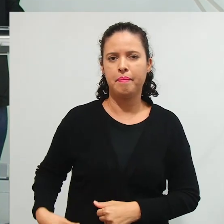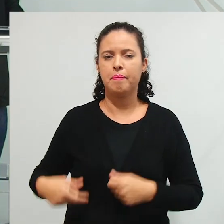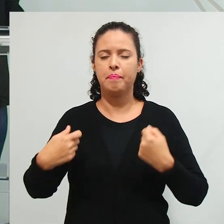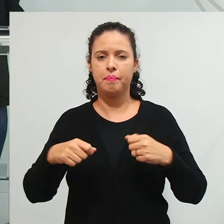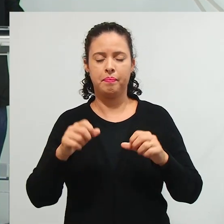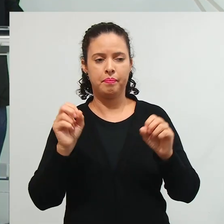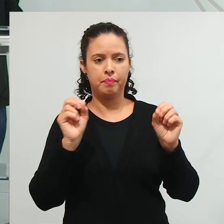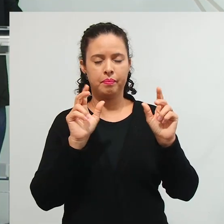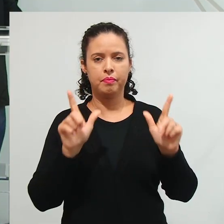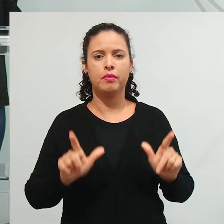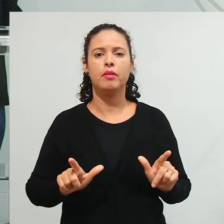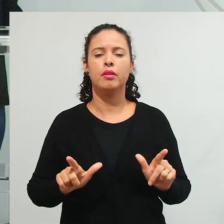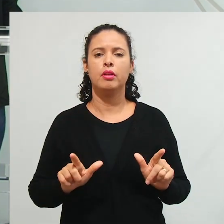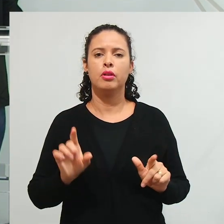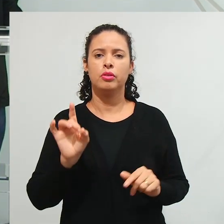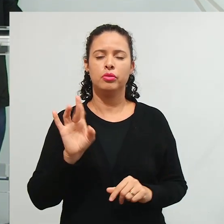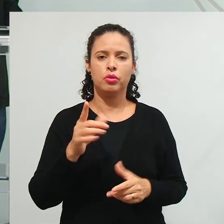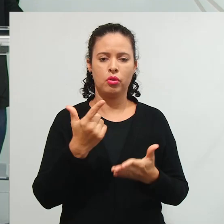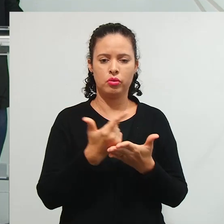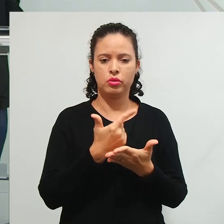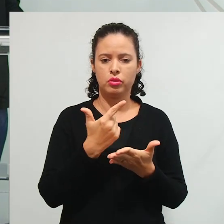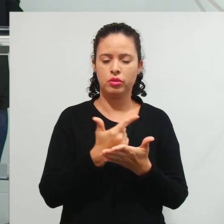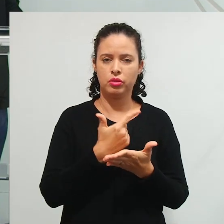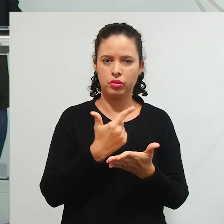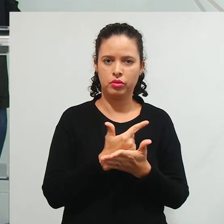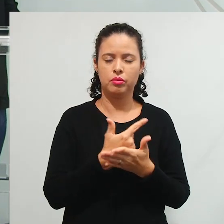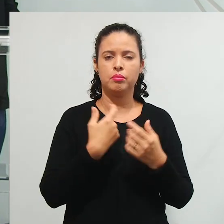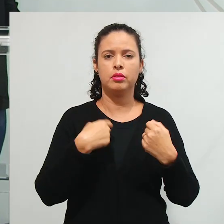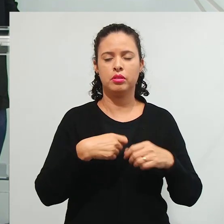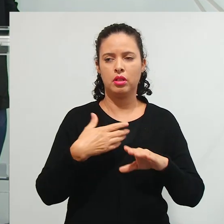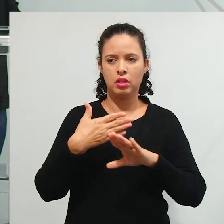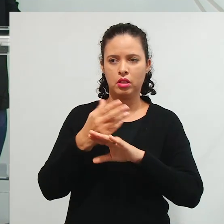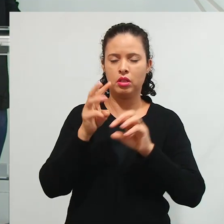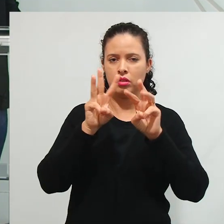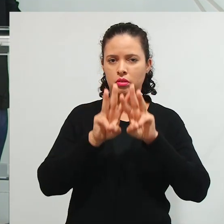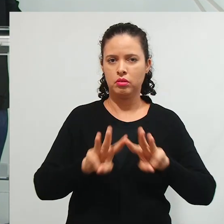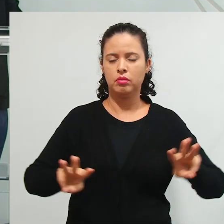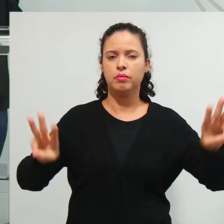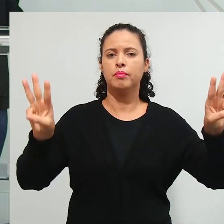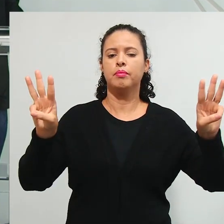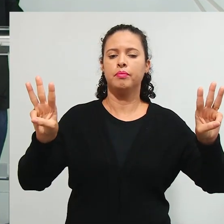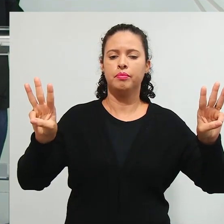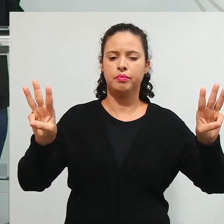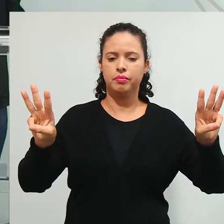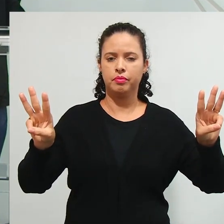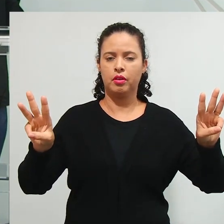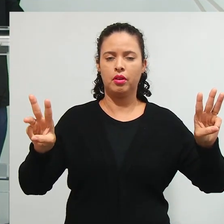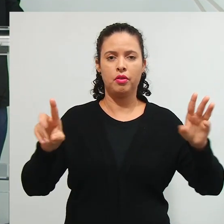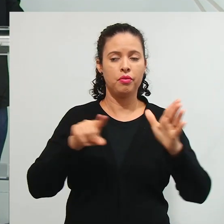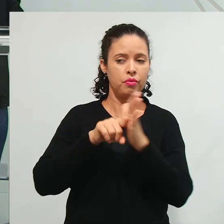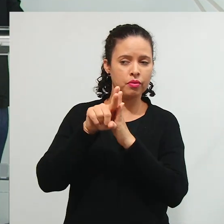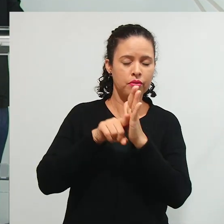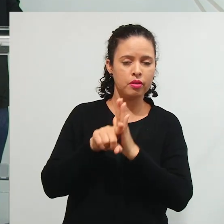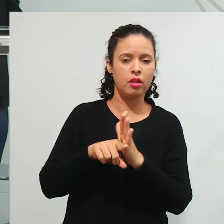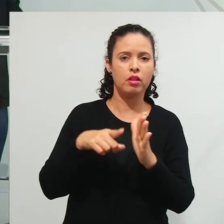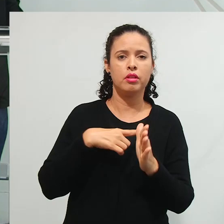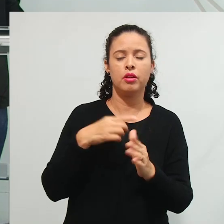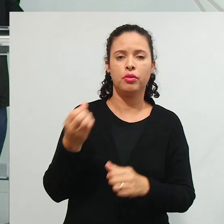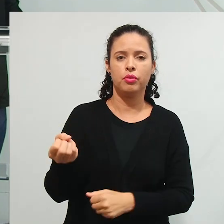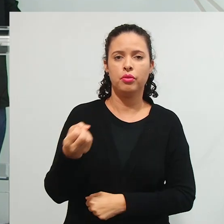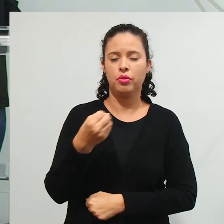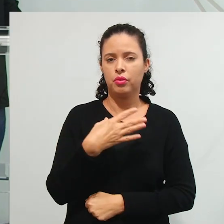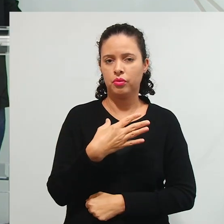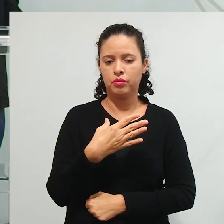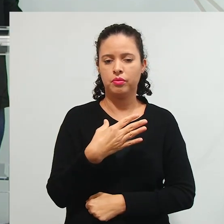vocês fiquem atentos, não pesquisar somente os livros, né? Ir lá no portal da STN, verificar se teve uma